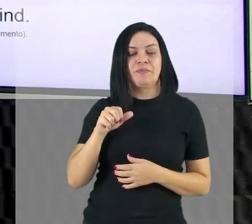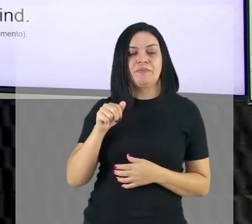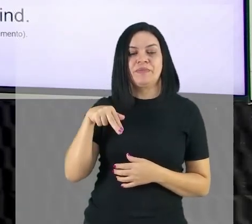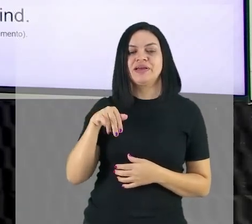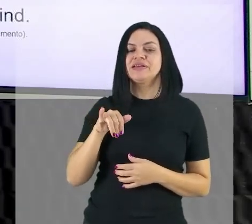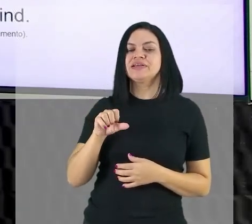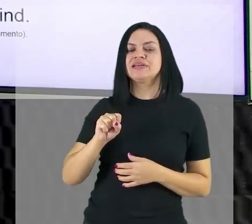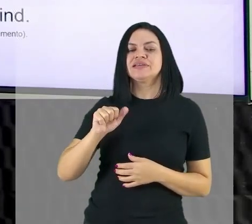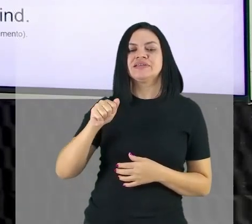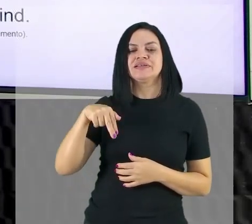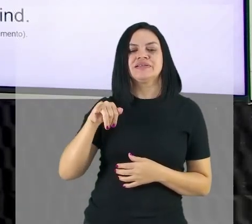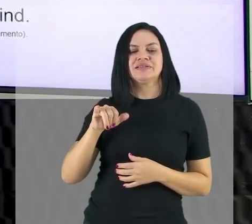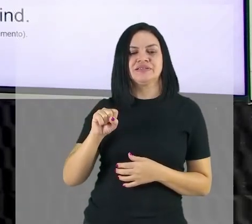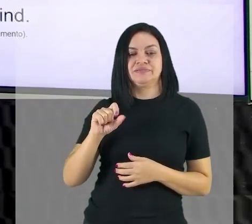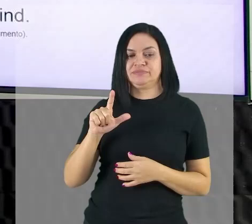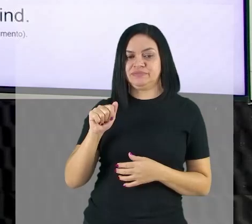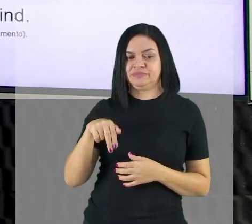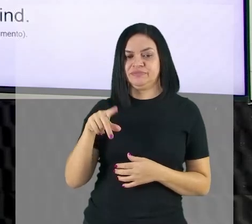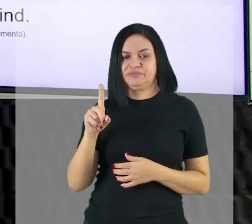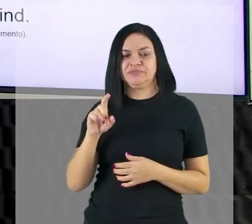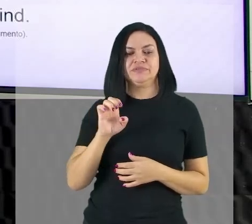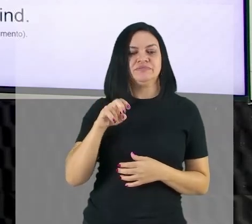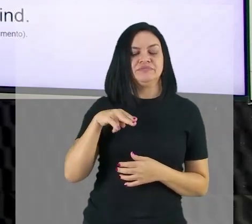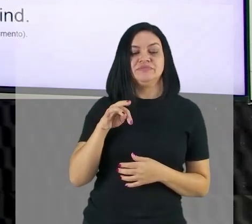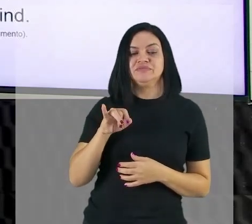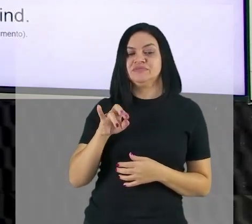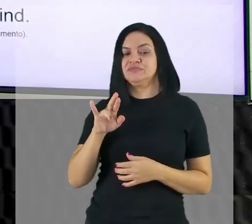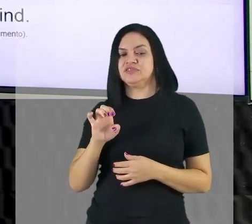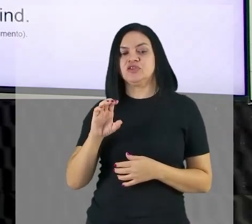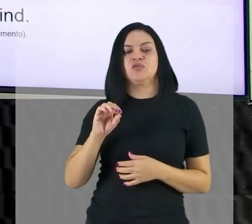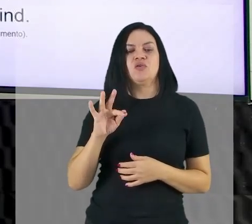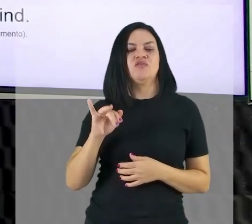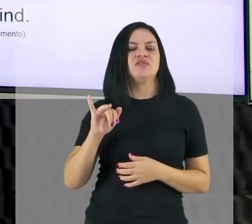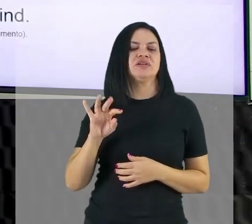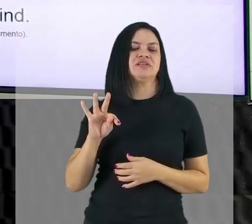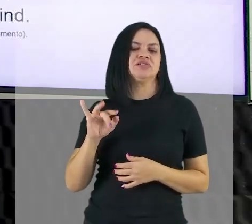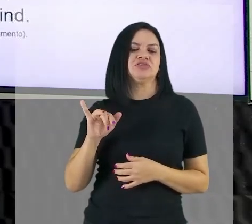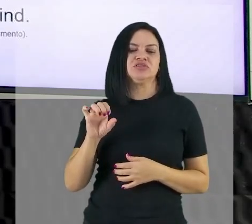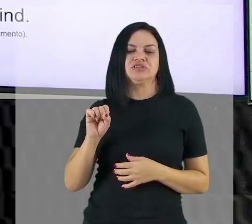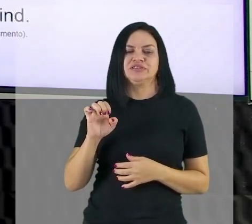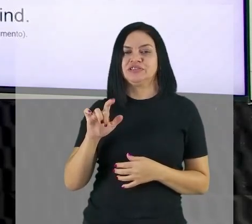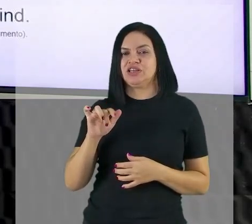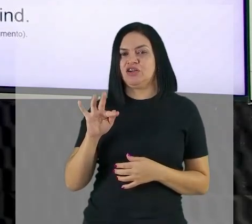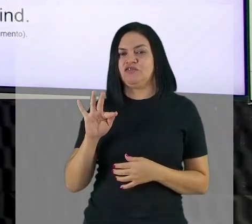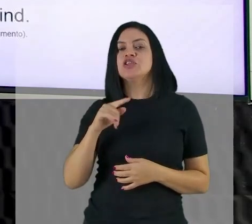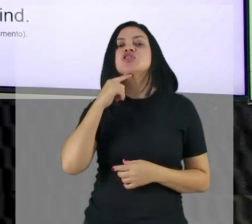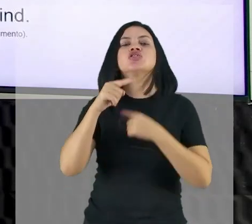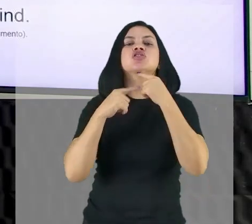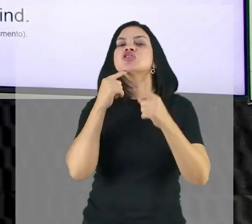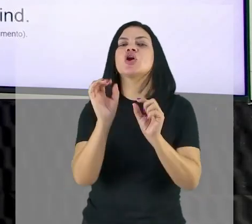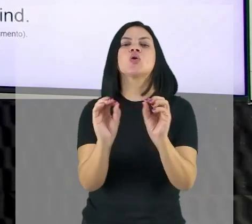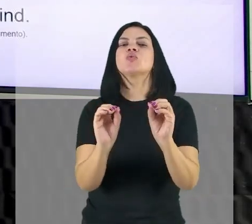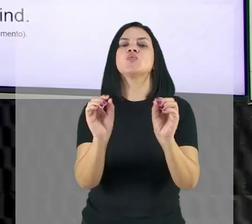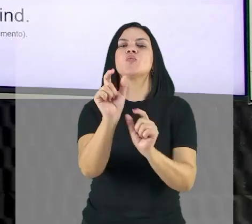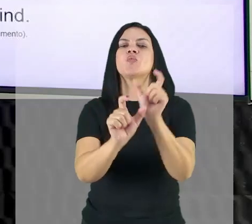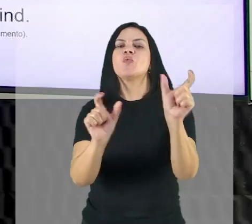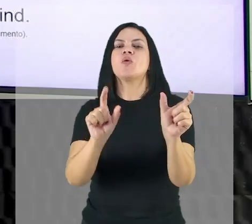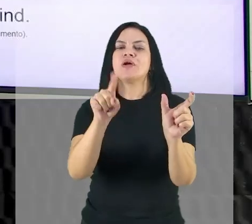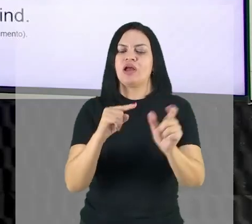island entire of itself. Nenhum homem é uma ilha inteira em si mesmo, ou em si